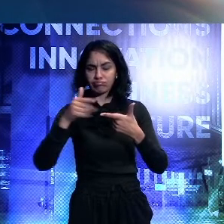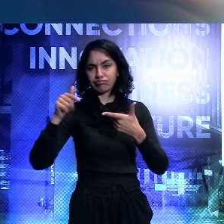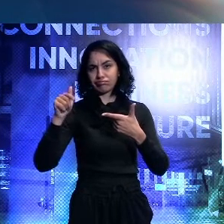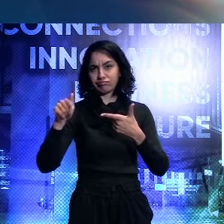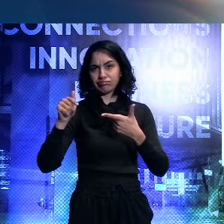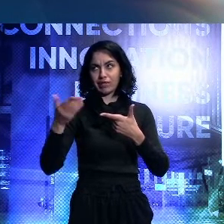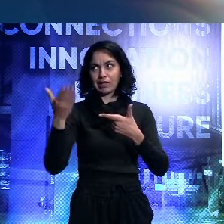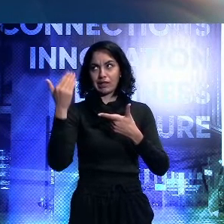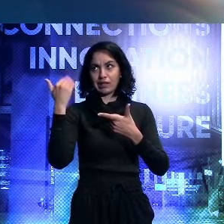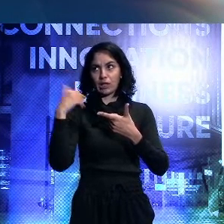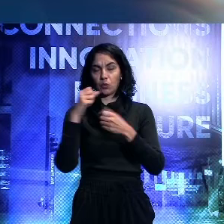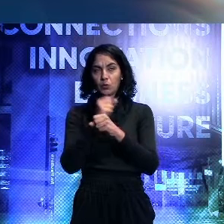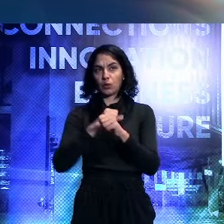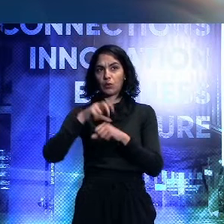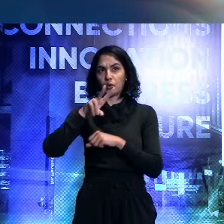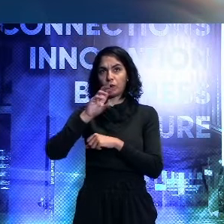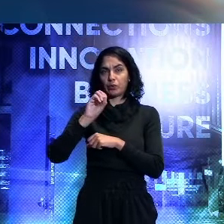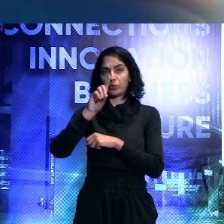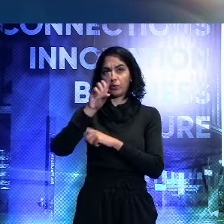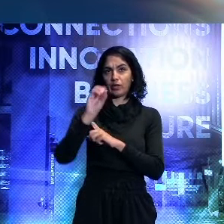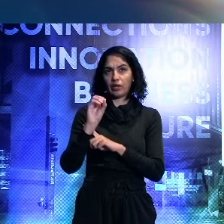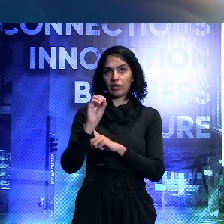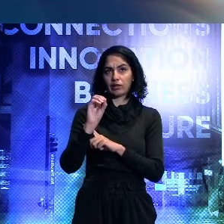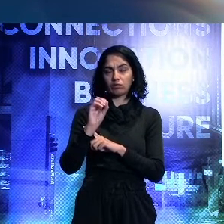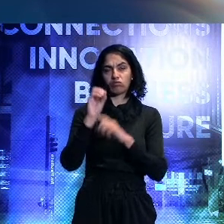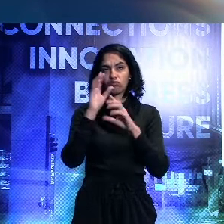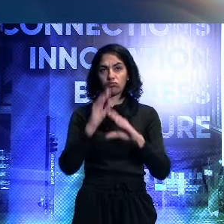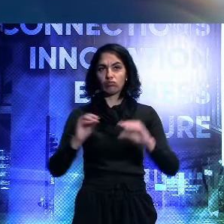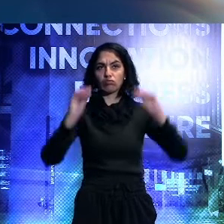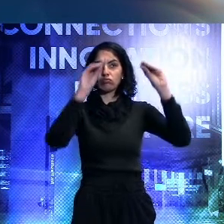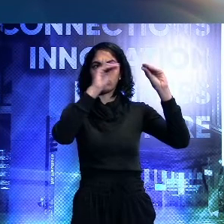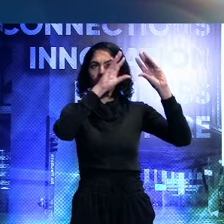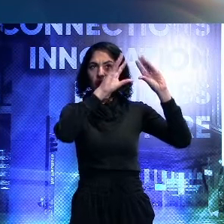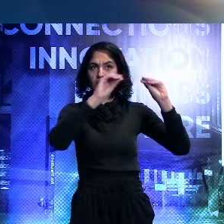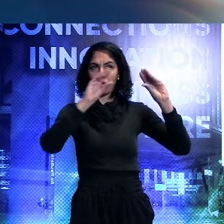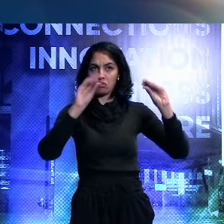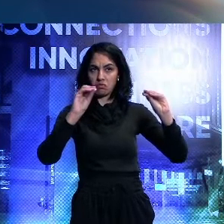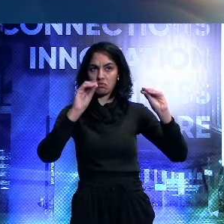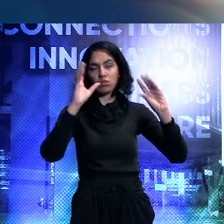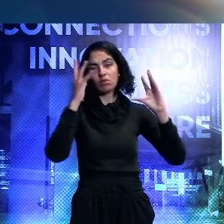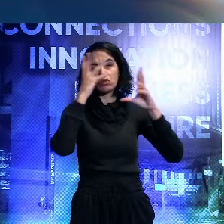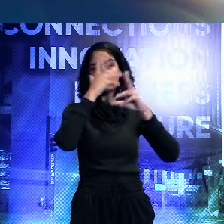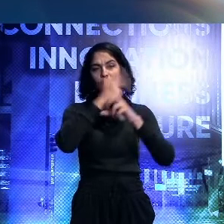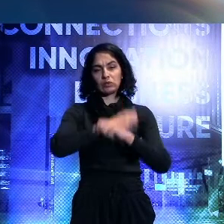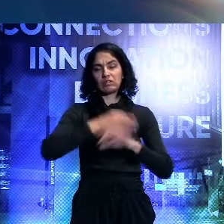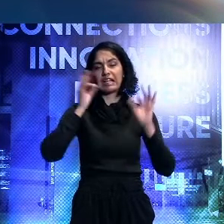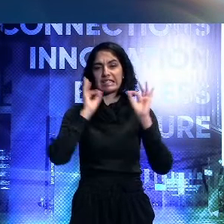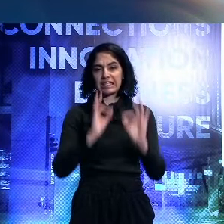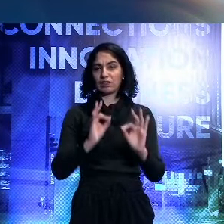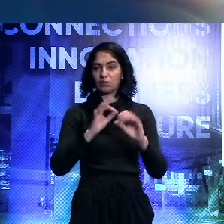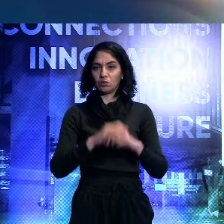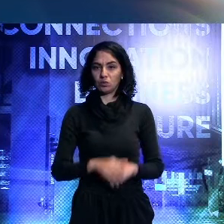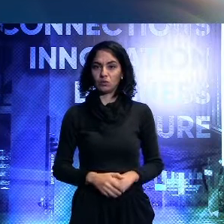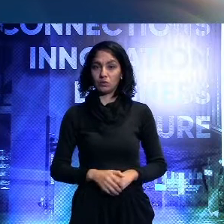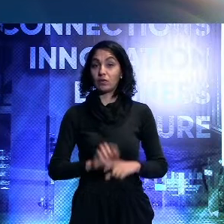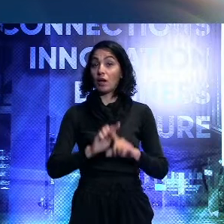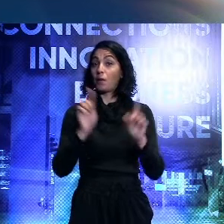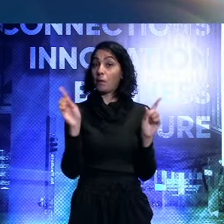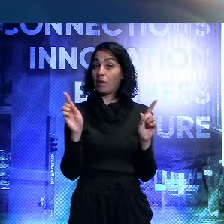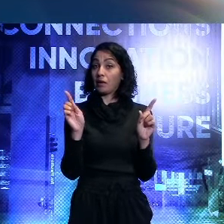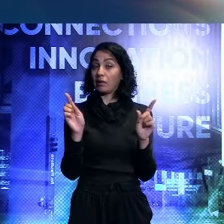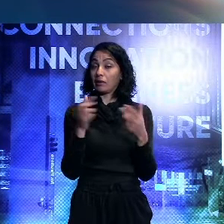de 2010. E eles falaram, vamos para a nuvem, vai ser tudo mais resiliente, tudo é bonito e vai dar tudo certo. Só que coisas